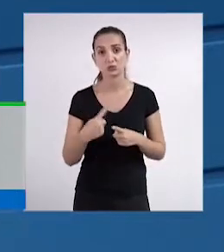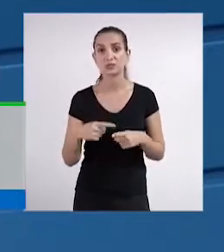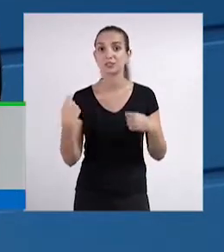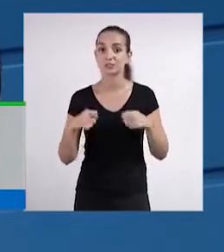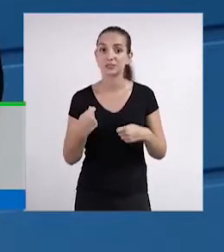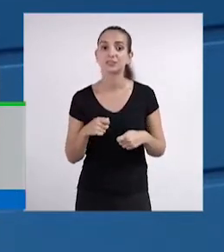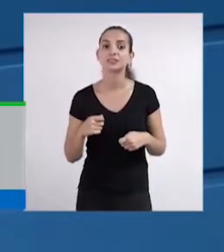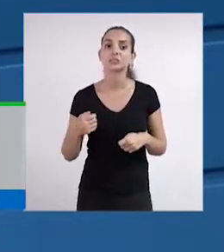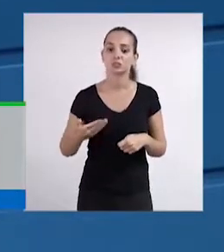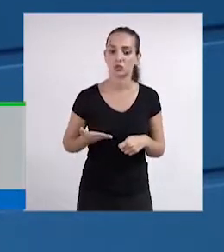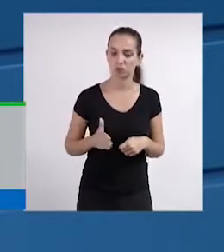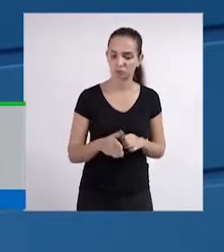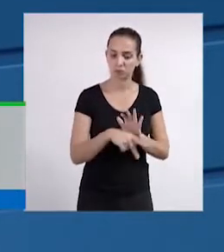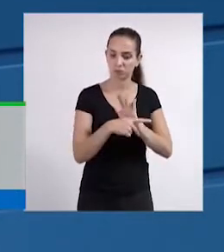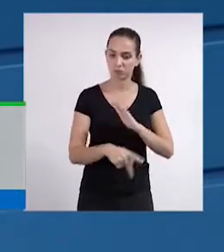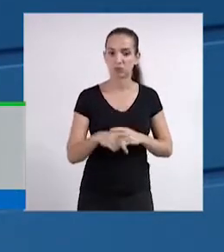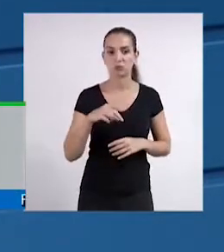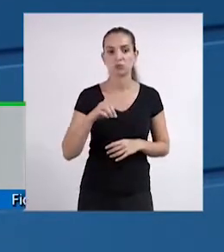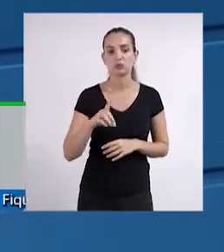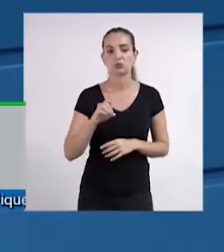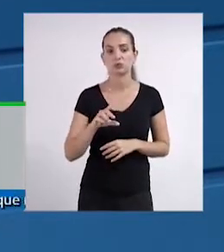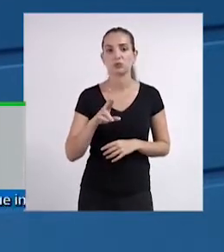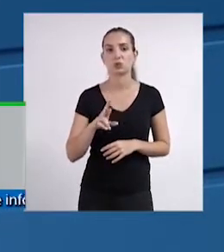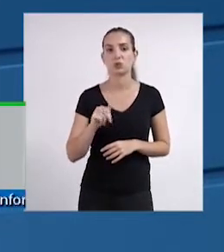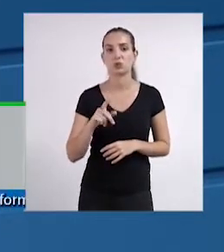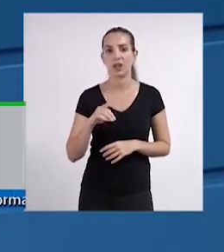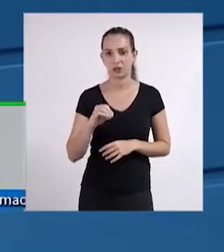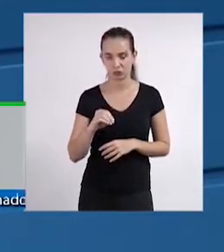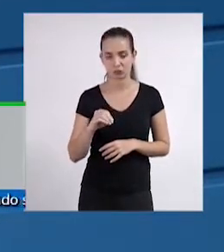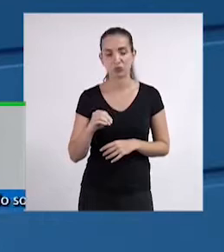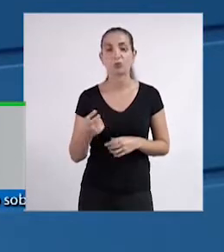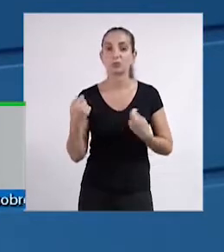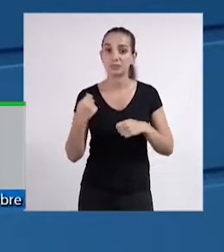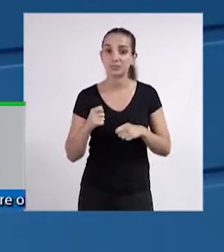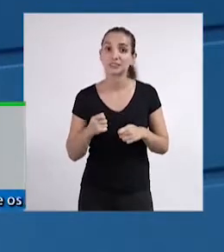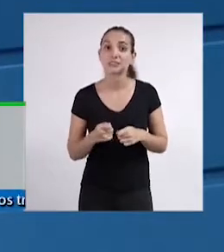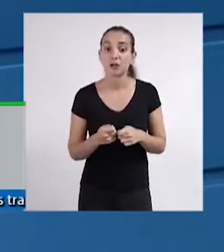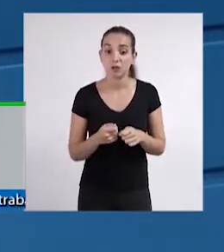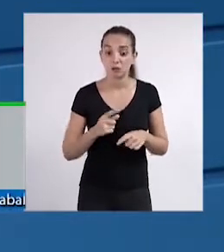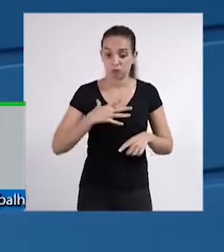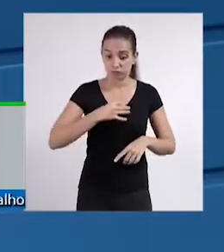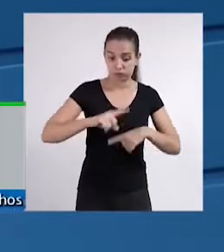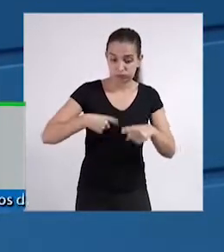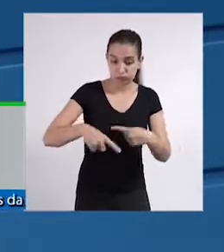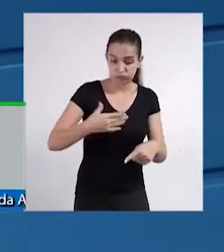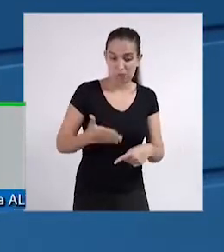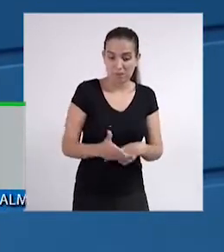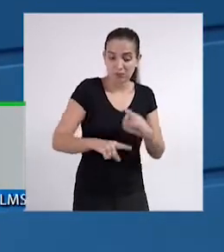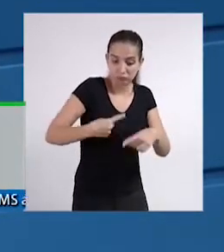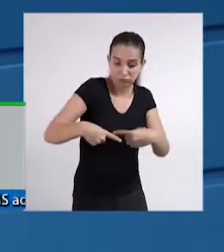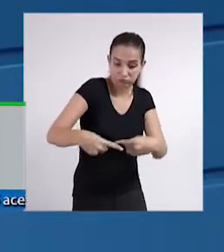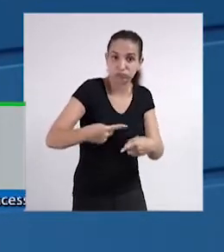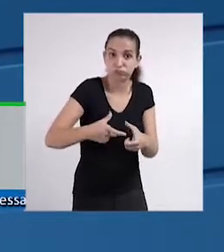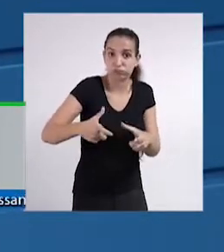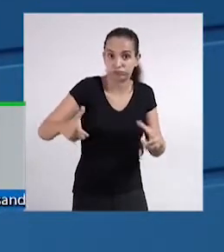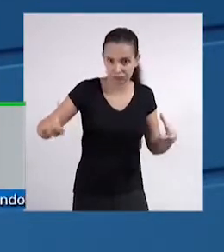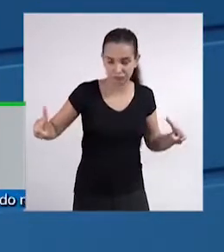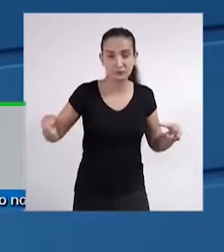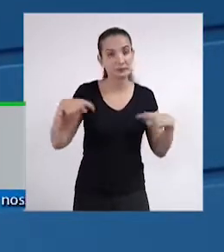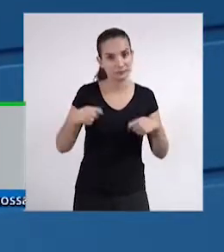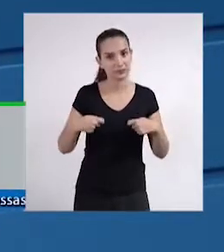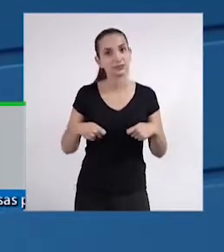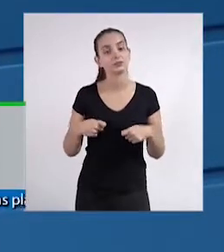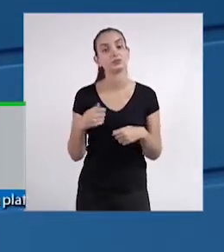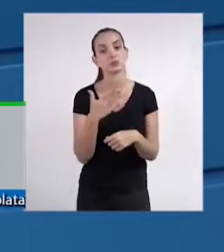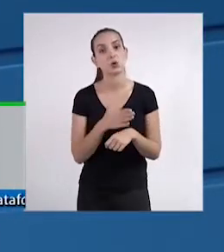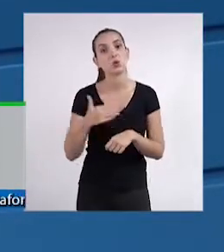dourado, que é um peixe nosso aqui do Mato Grosso do Sul, muito forte aqui nos nossos rios, para que a gente tenha a oportunidade de poder pescar. Agora, por